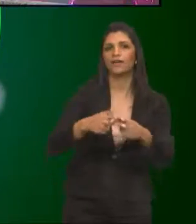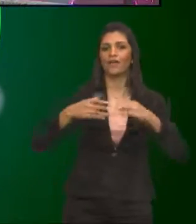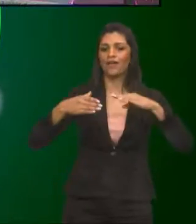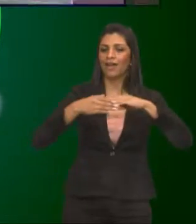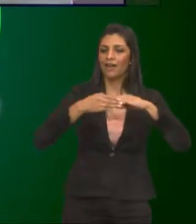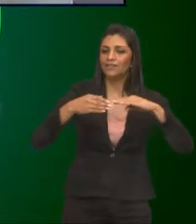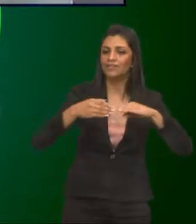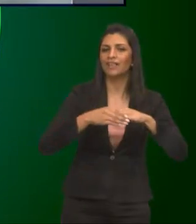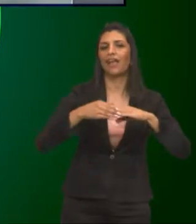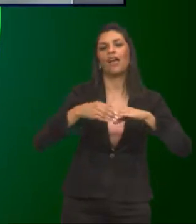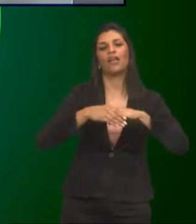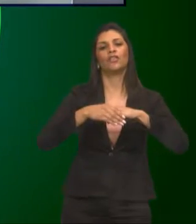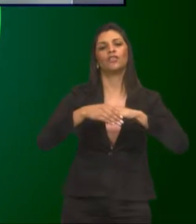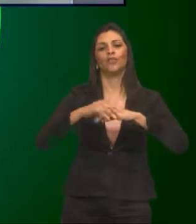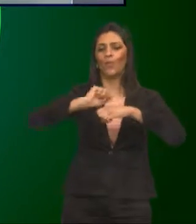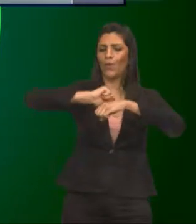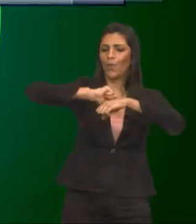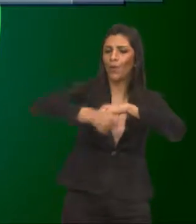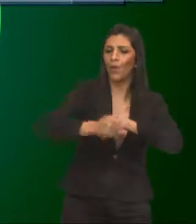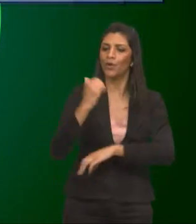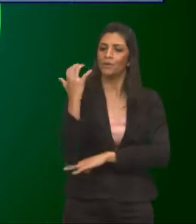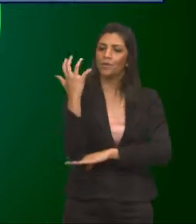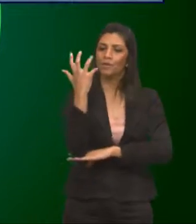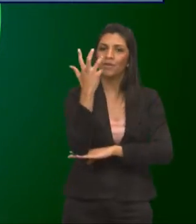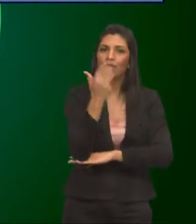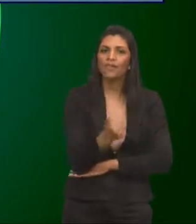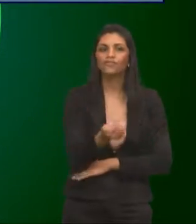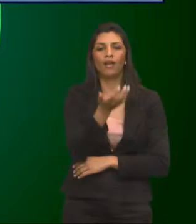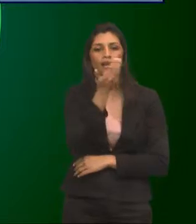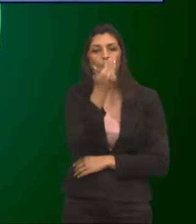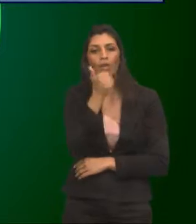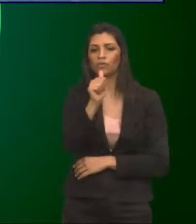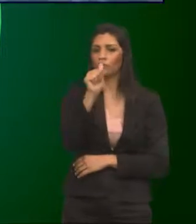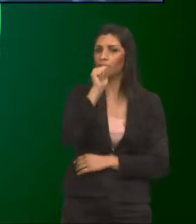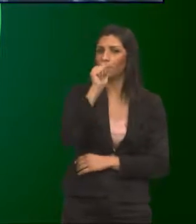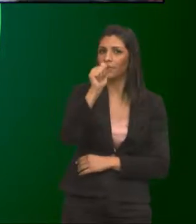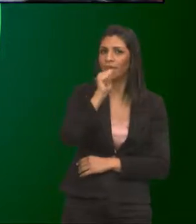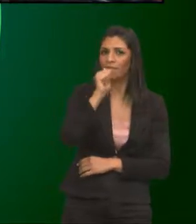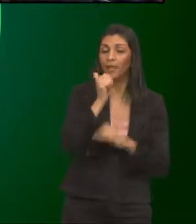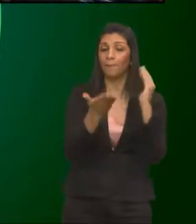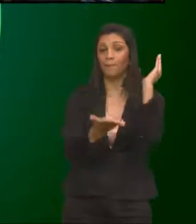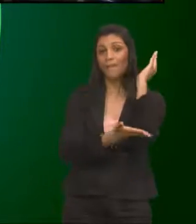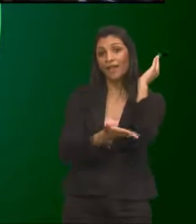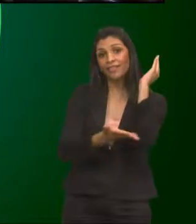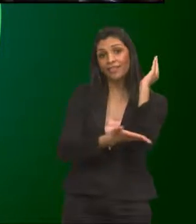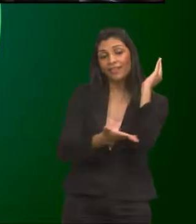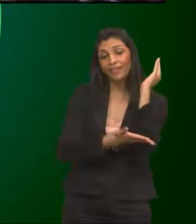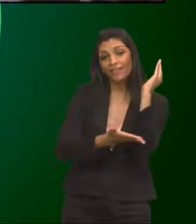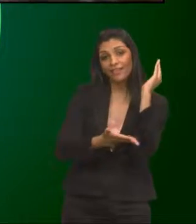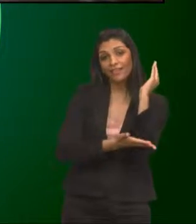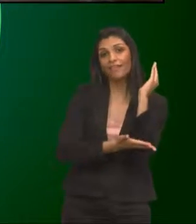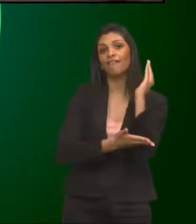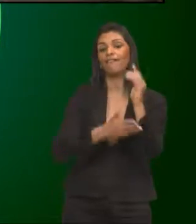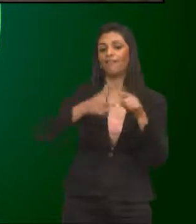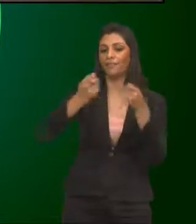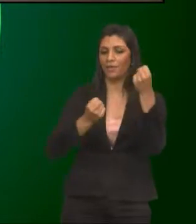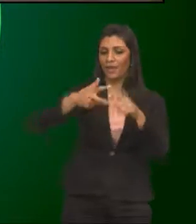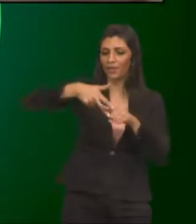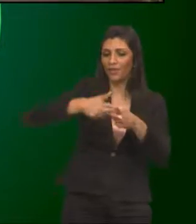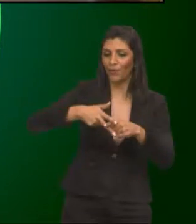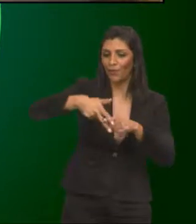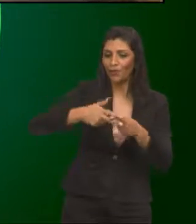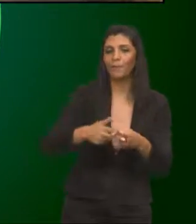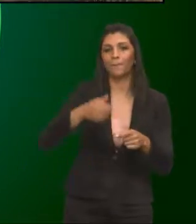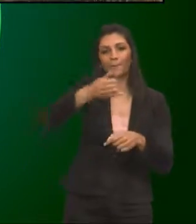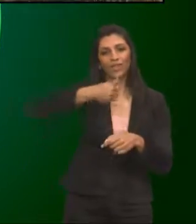polímeros, calçado e logística, couro e meio ambiente, alimentos e bebidas, madeira e mobiliário,